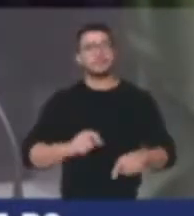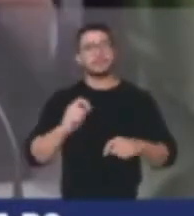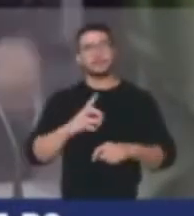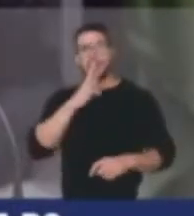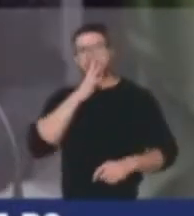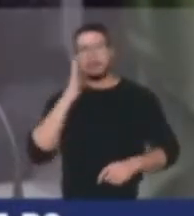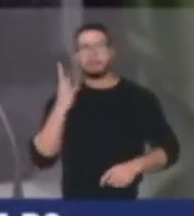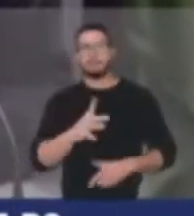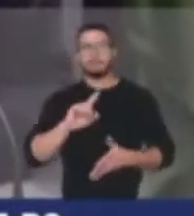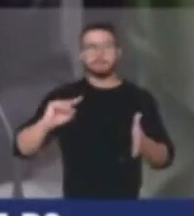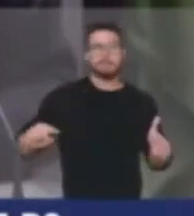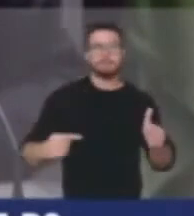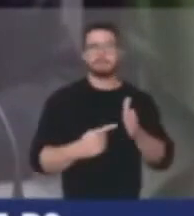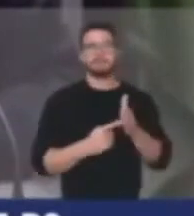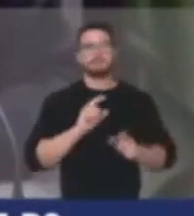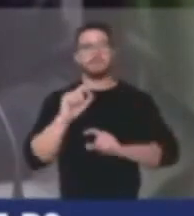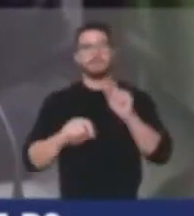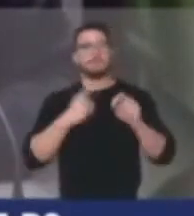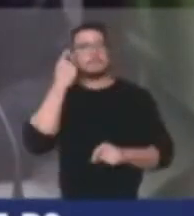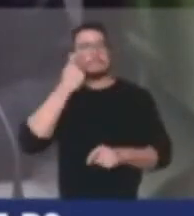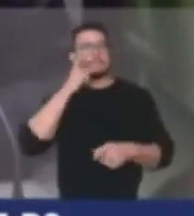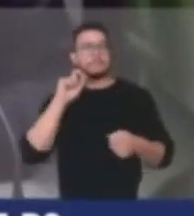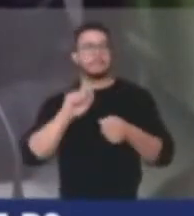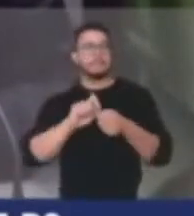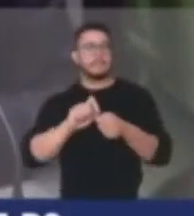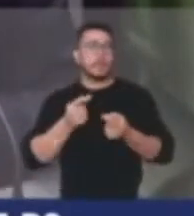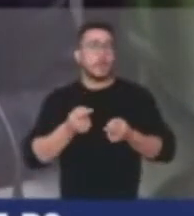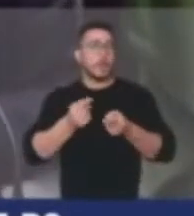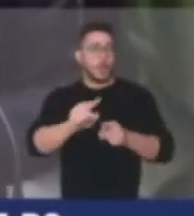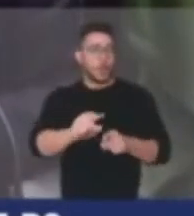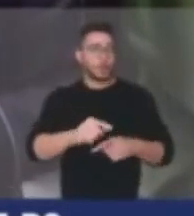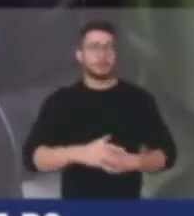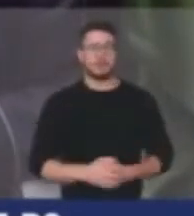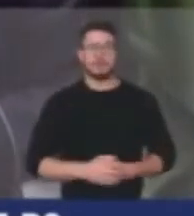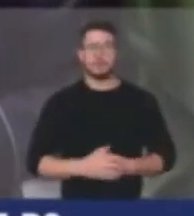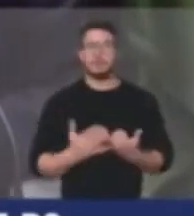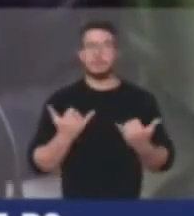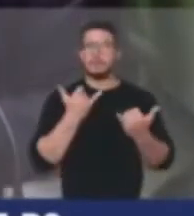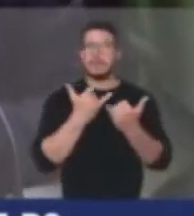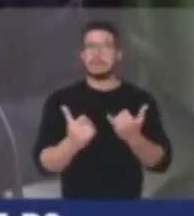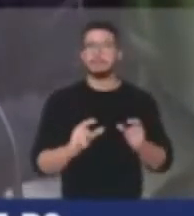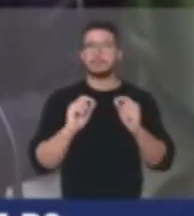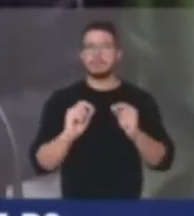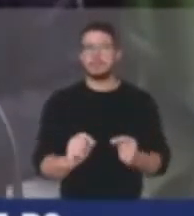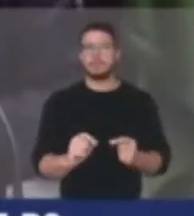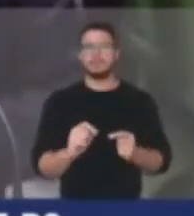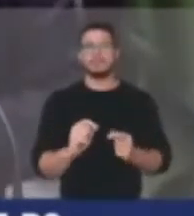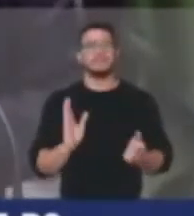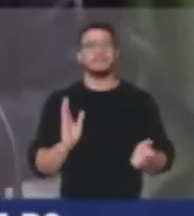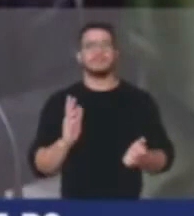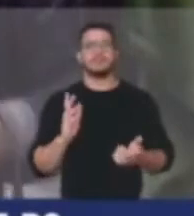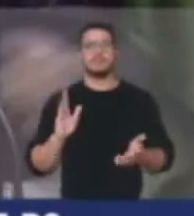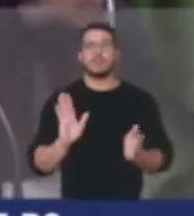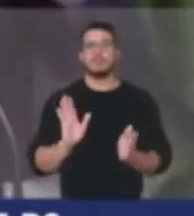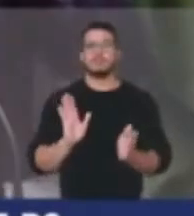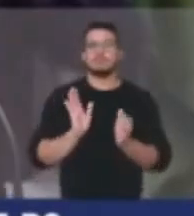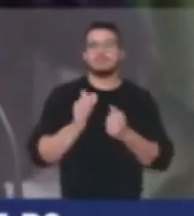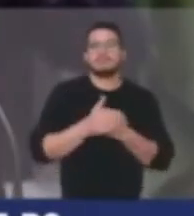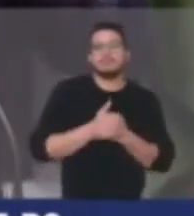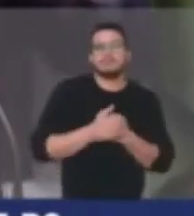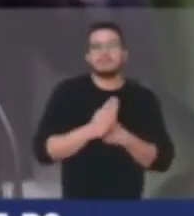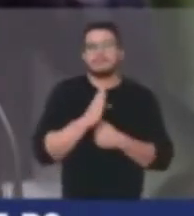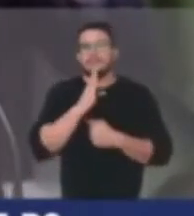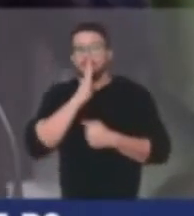nova tentativa de manipulação. Omitem a verdade, escondem aquilo que é central,